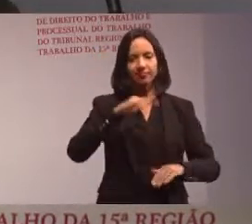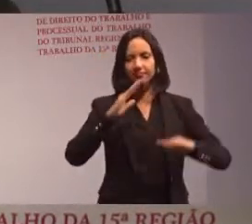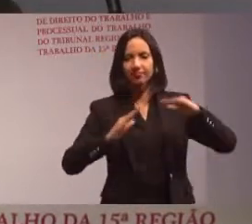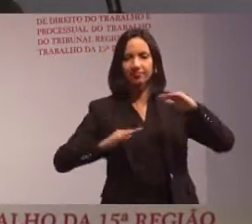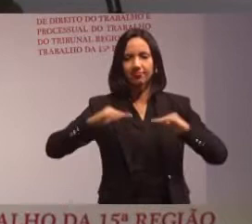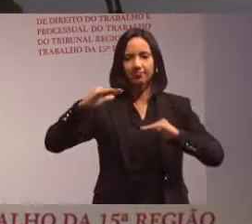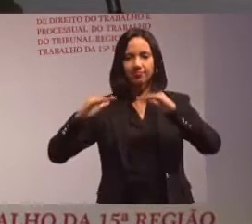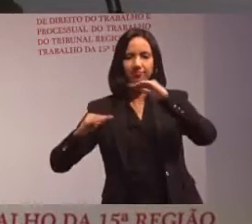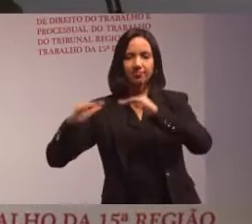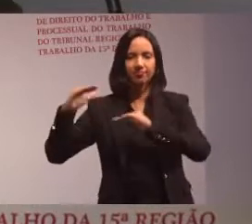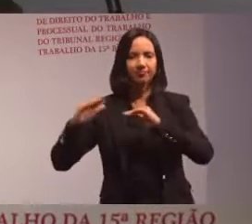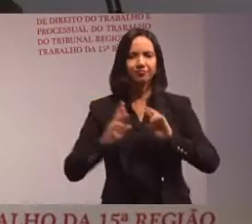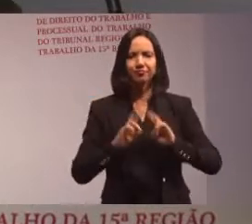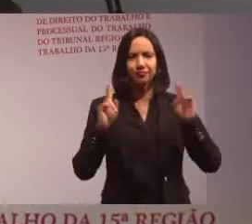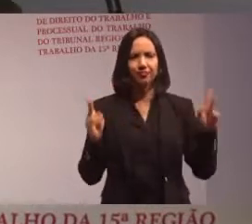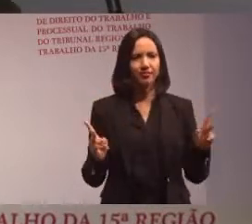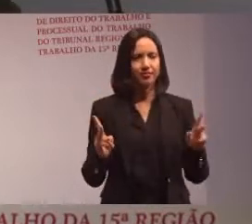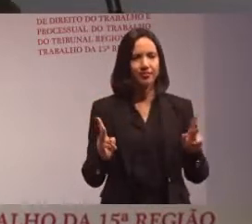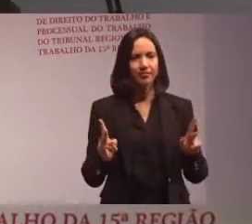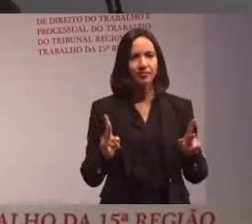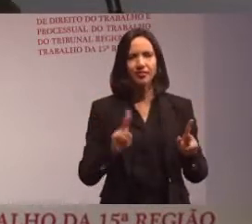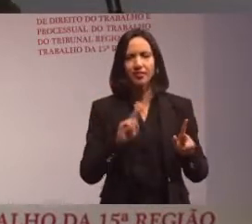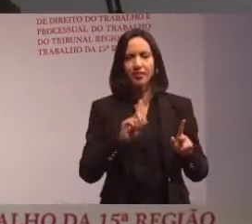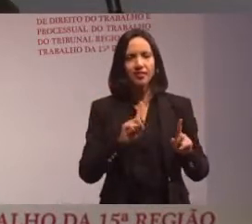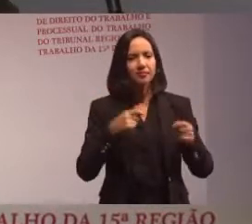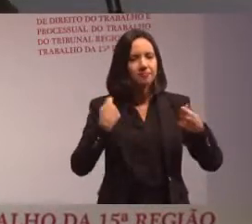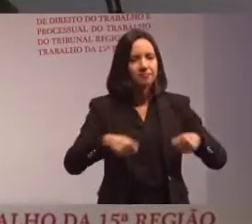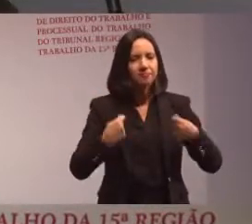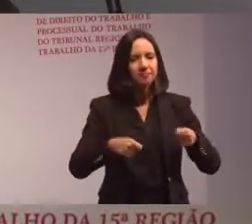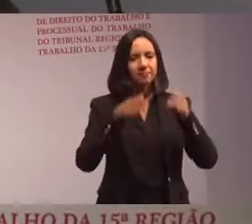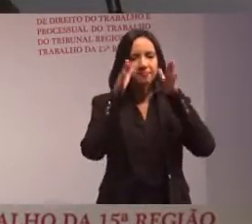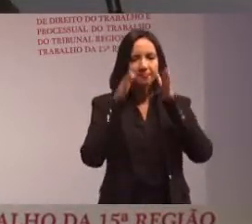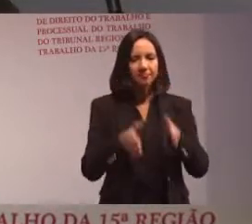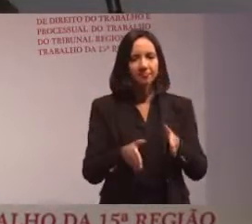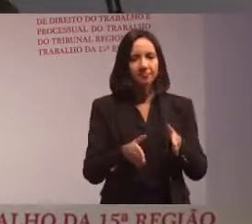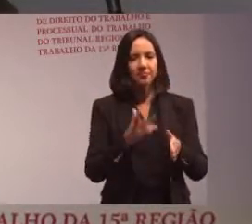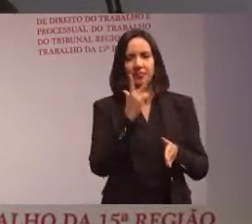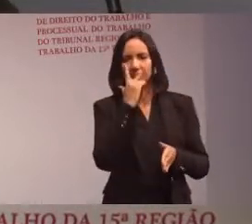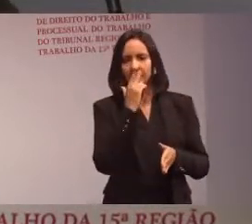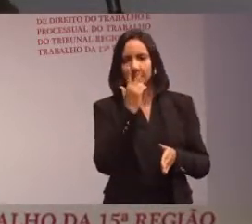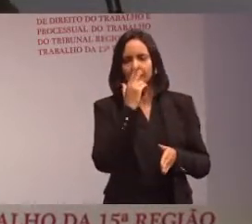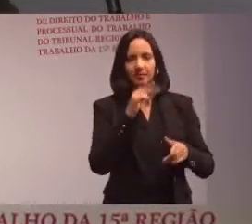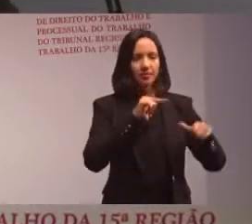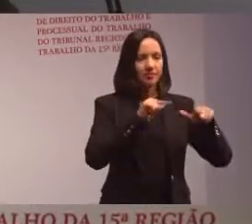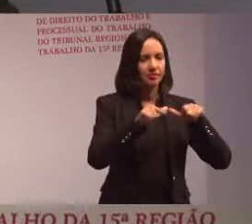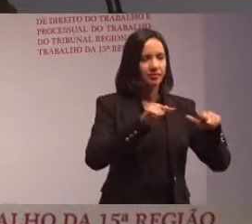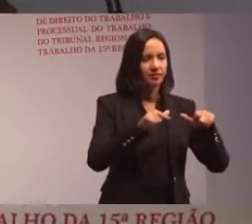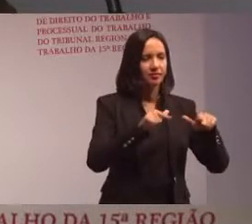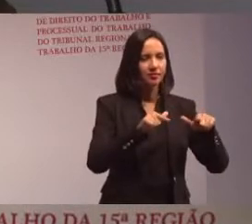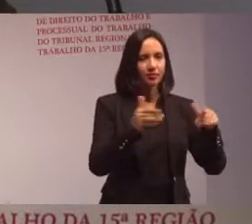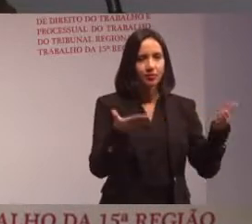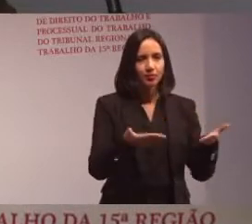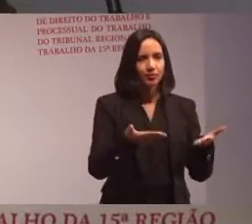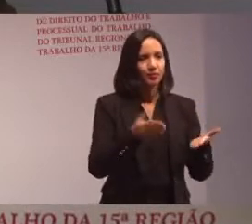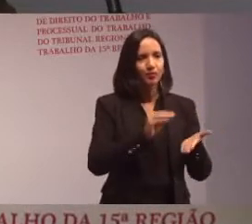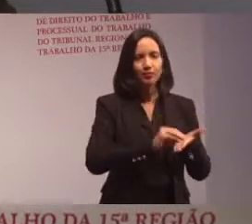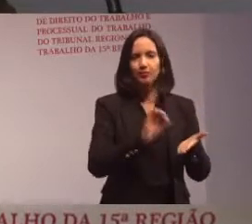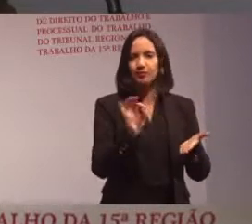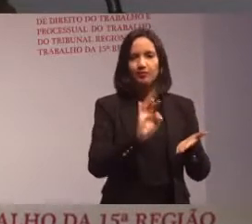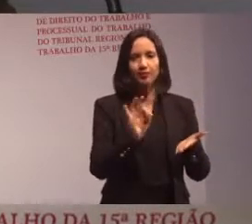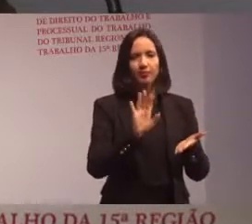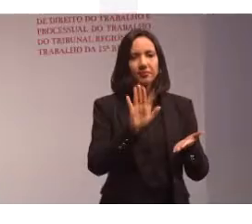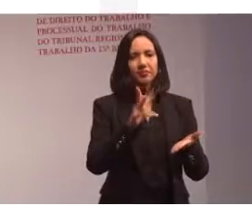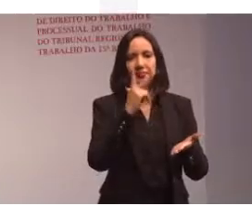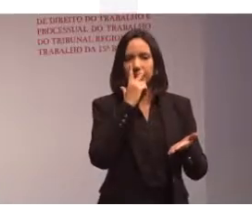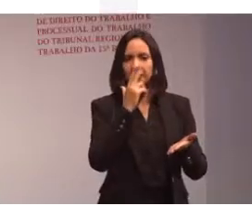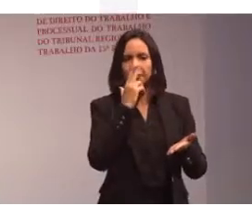diferentes, não é necessariamente do trabalho em si. Parece que trabalho não falta hoje e tudo indica que